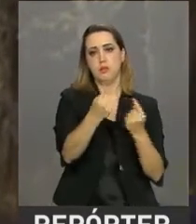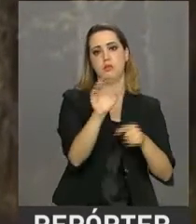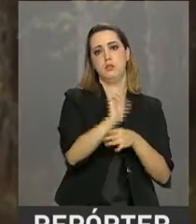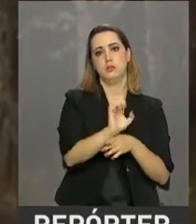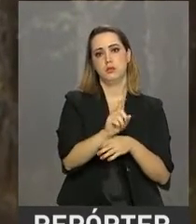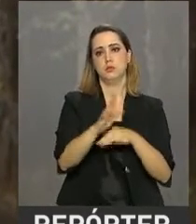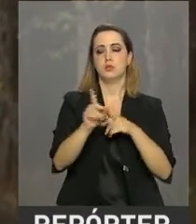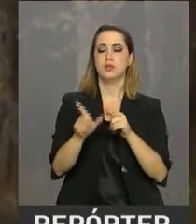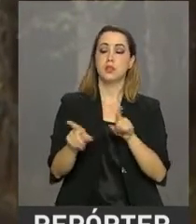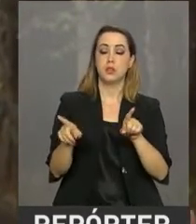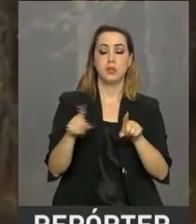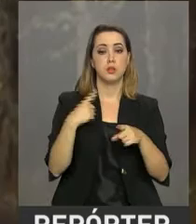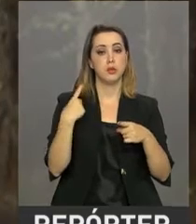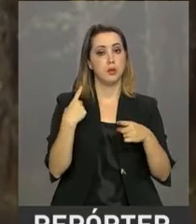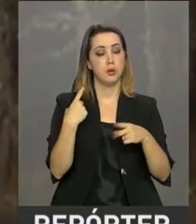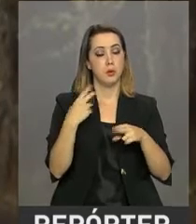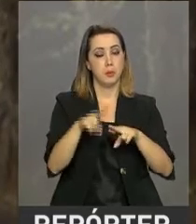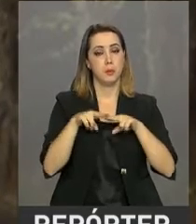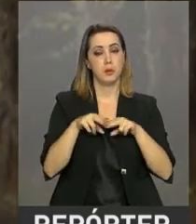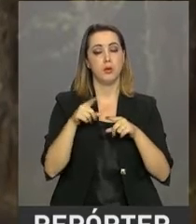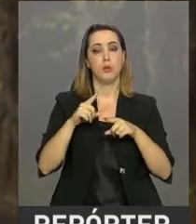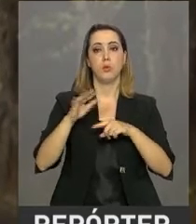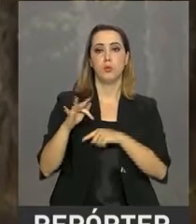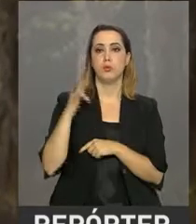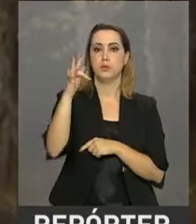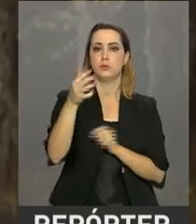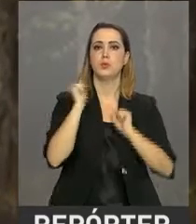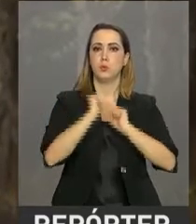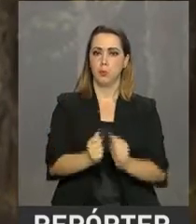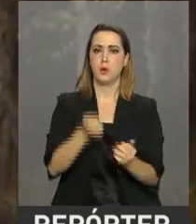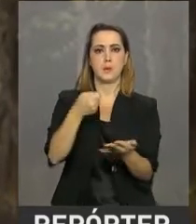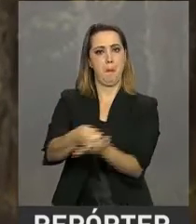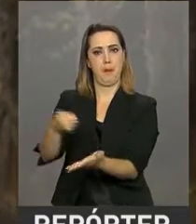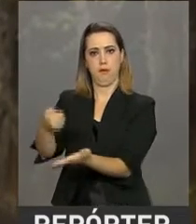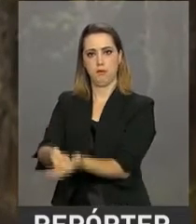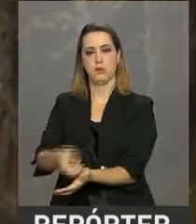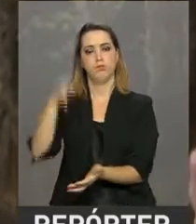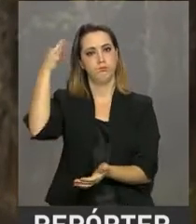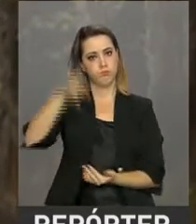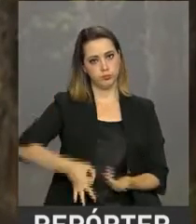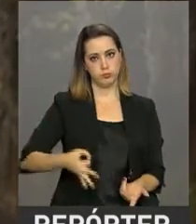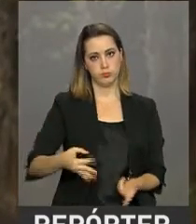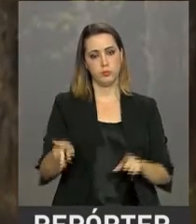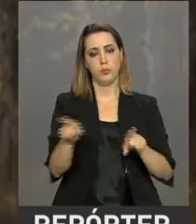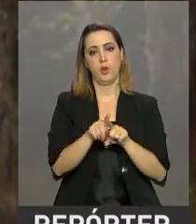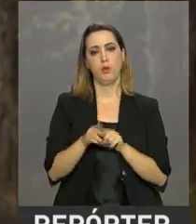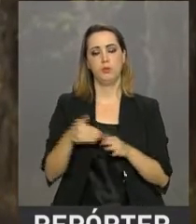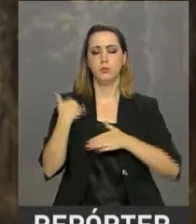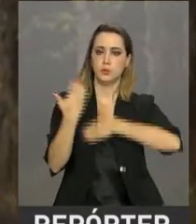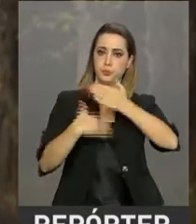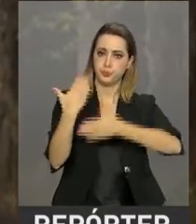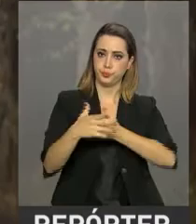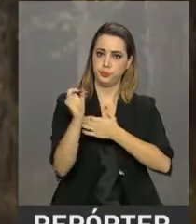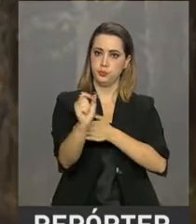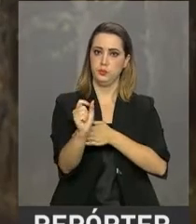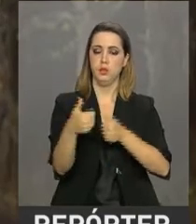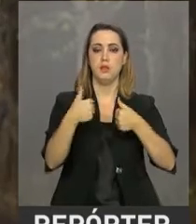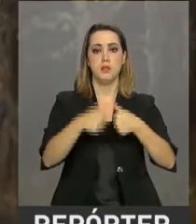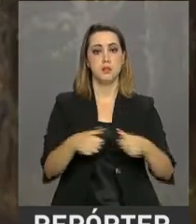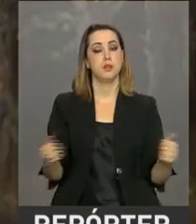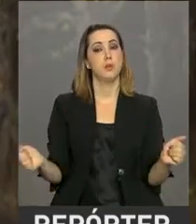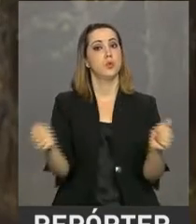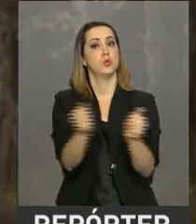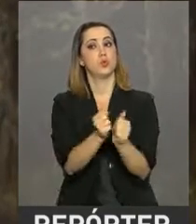mais à frente, possam cumprir os seus compromissos. Além disso, com parte desse processo, estamos